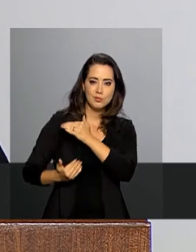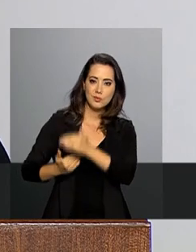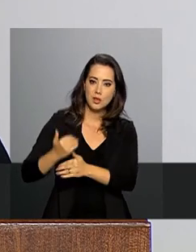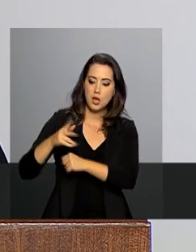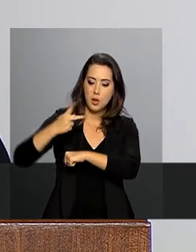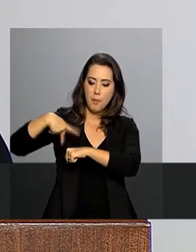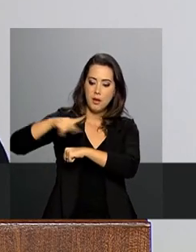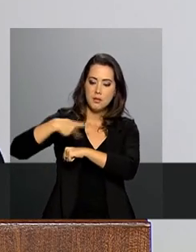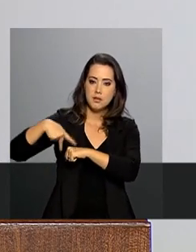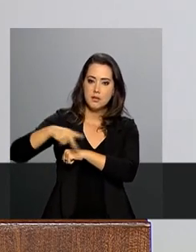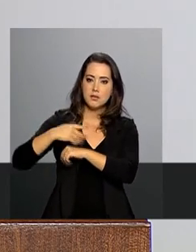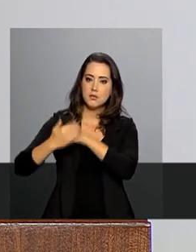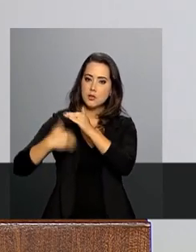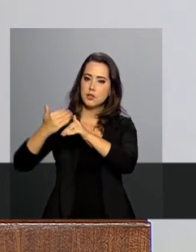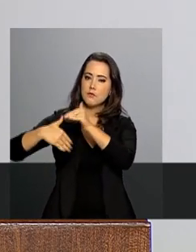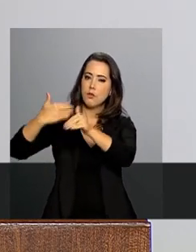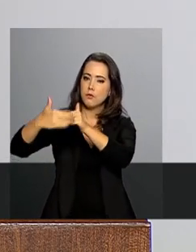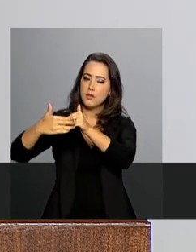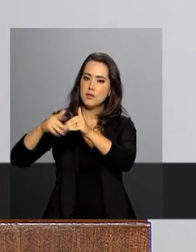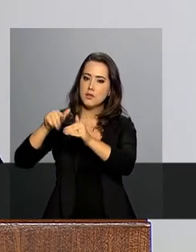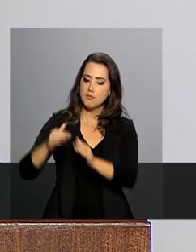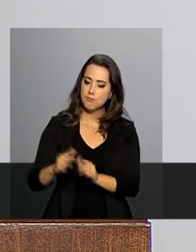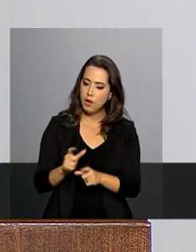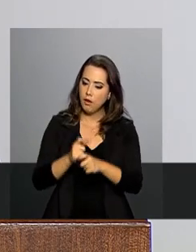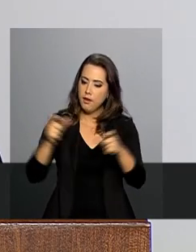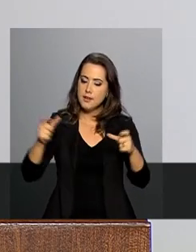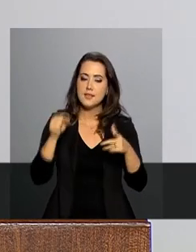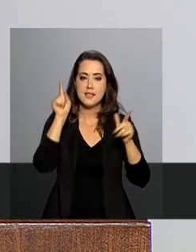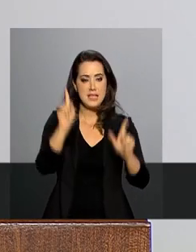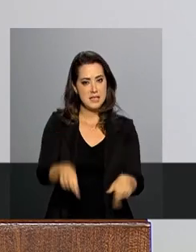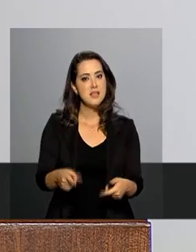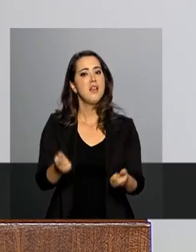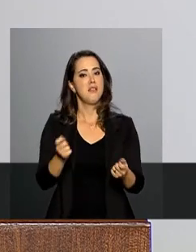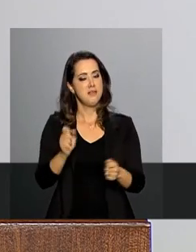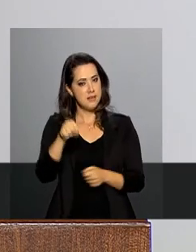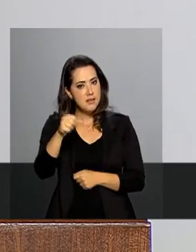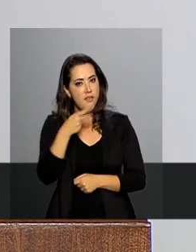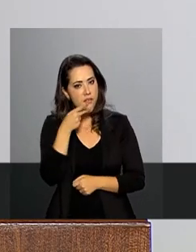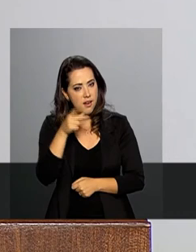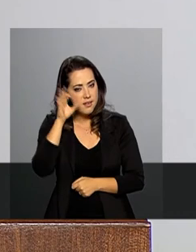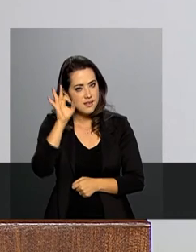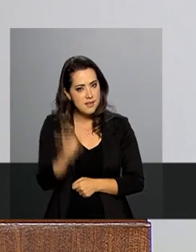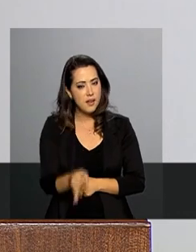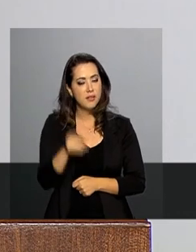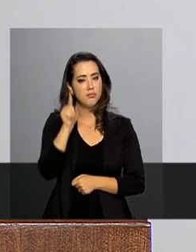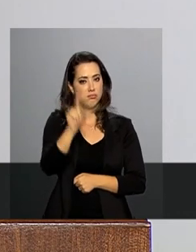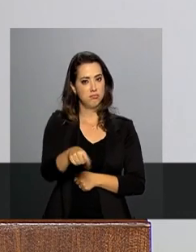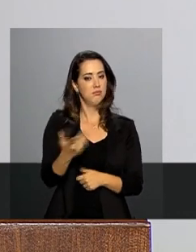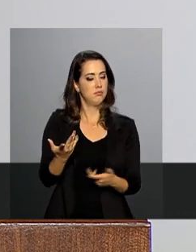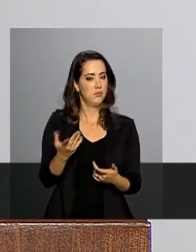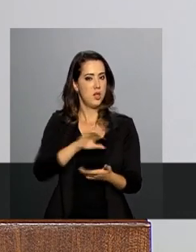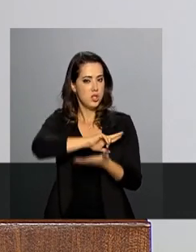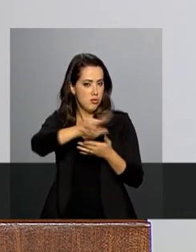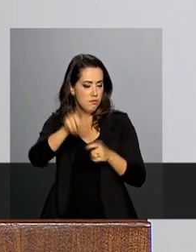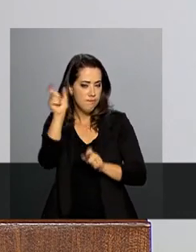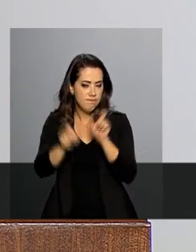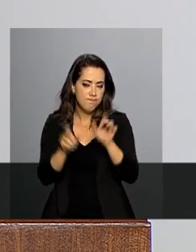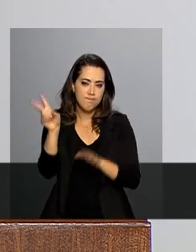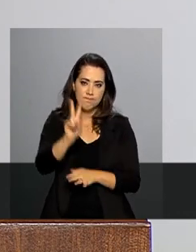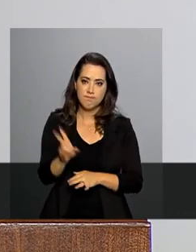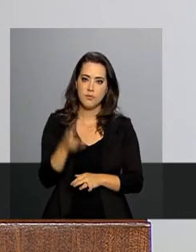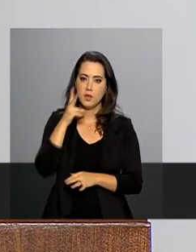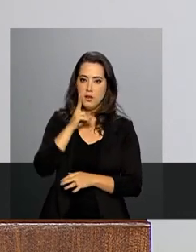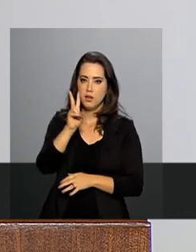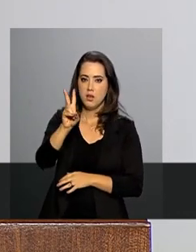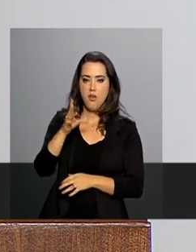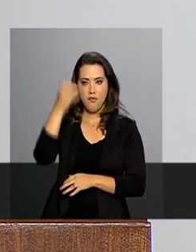que o país se desenvolve e cresce e posso dizer sem medo de errar que muitas e muitas vezes quando